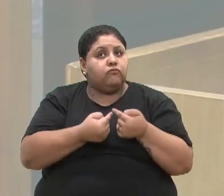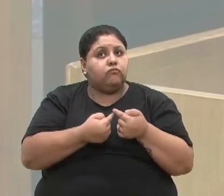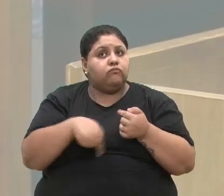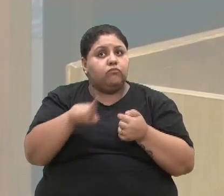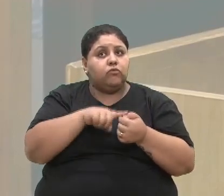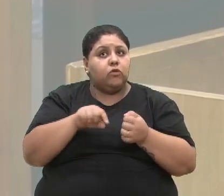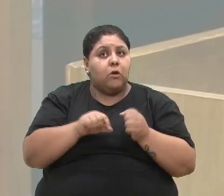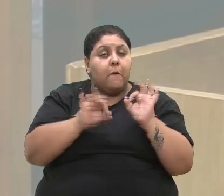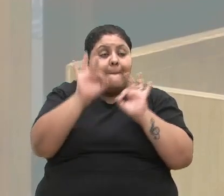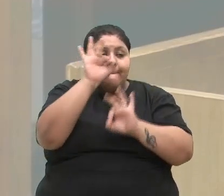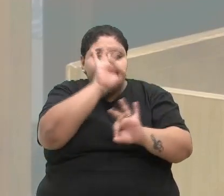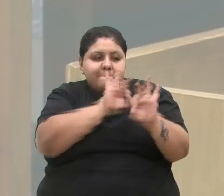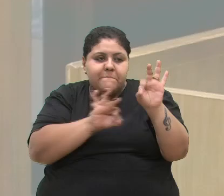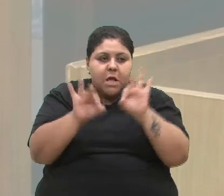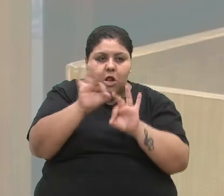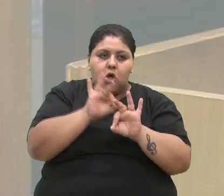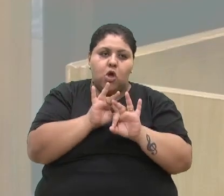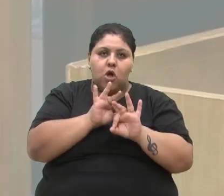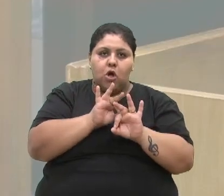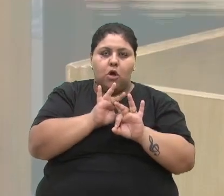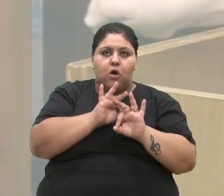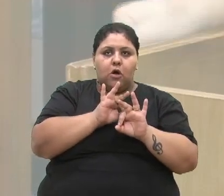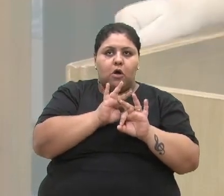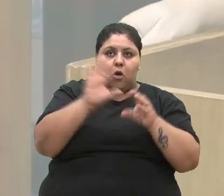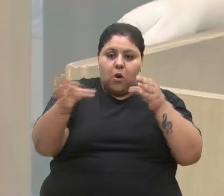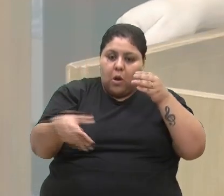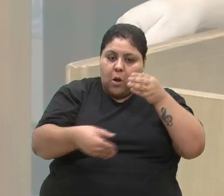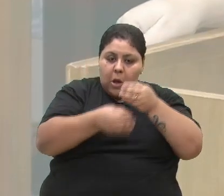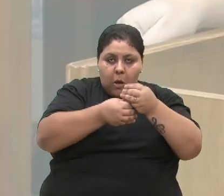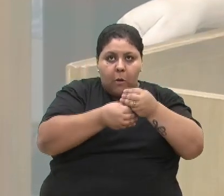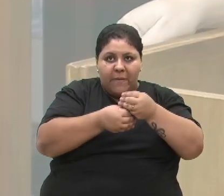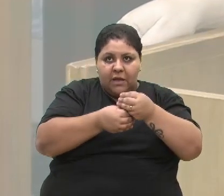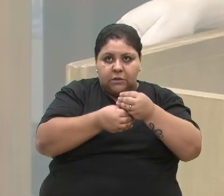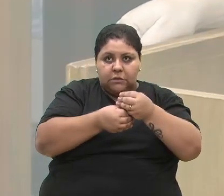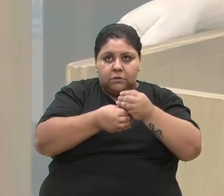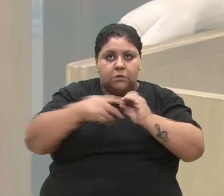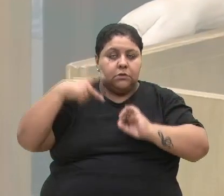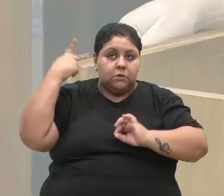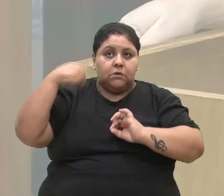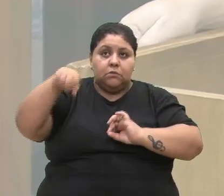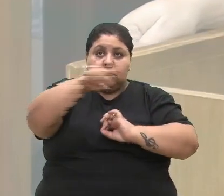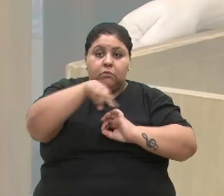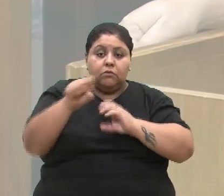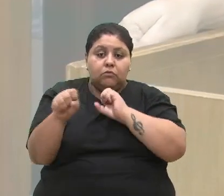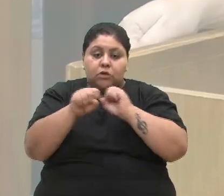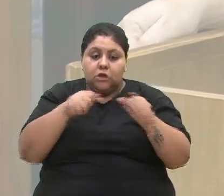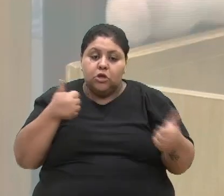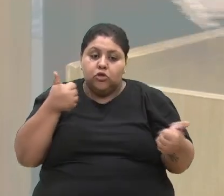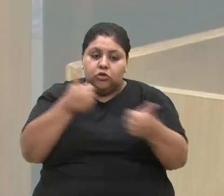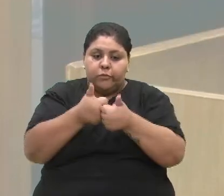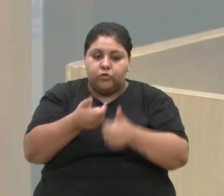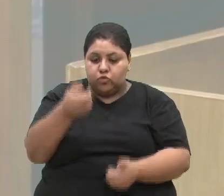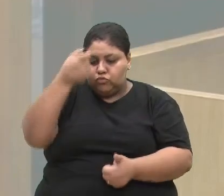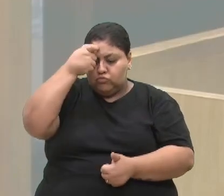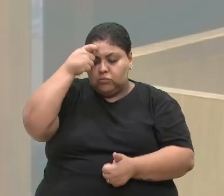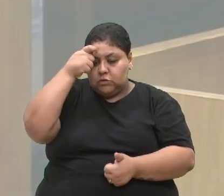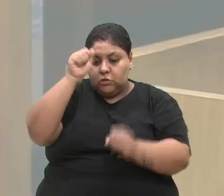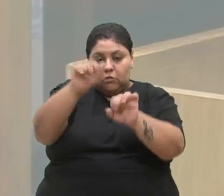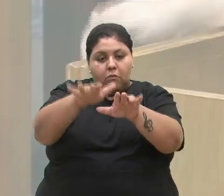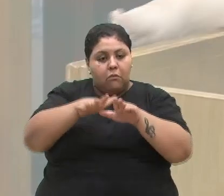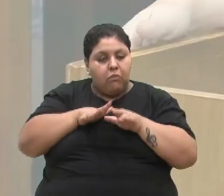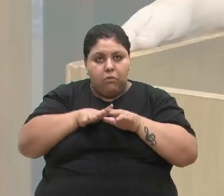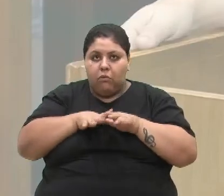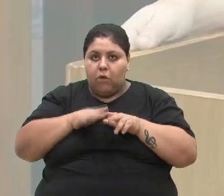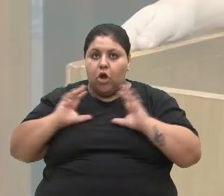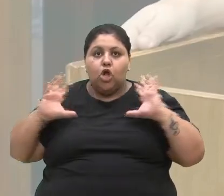poder aperfeiçoar com emendas parlamentares dos nobres pares, para que nós possamos juntos, no entendimento, que esse plenário seja